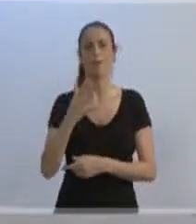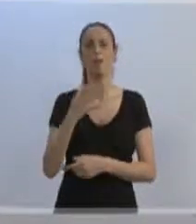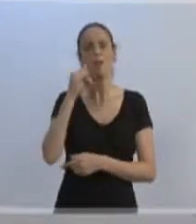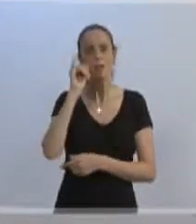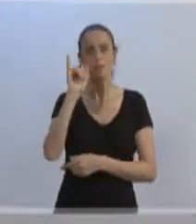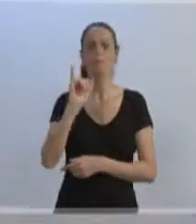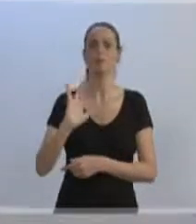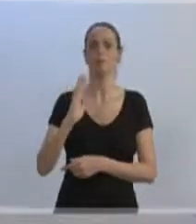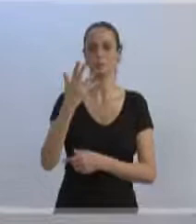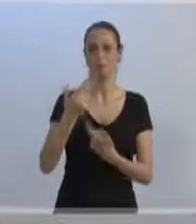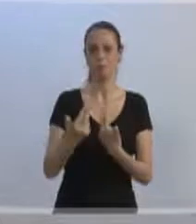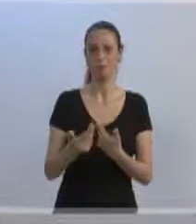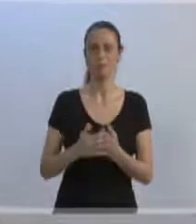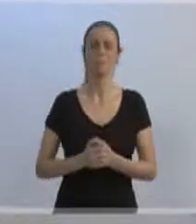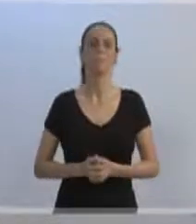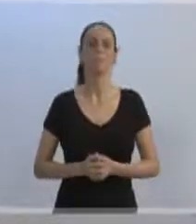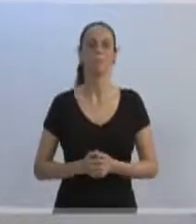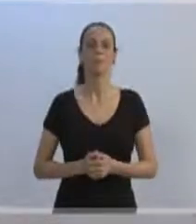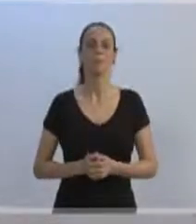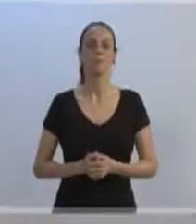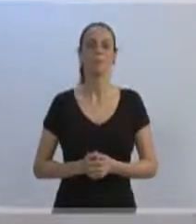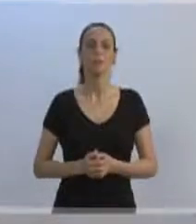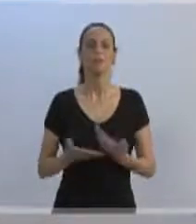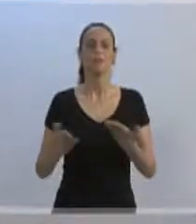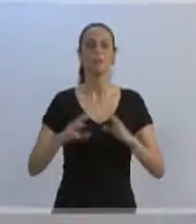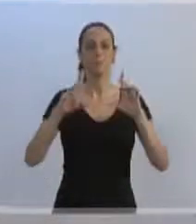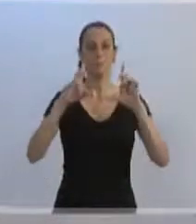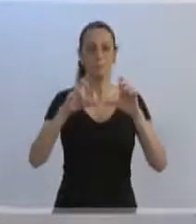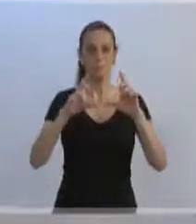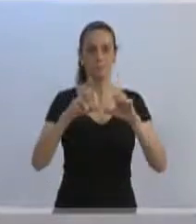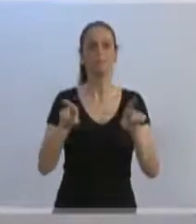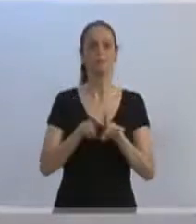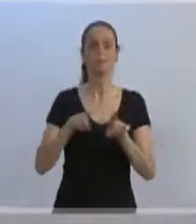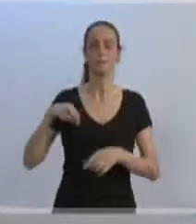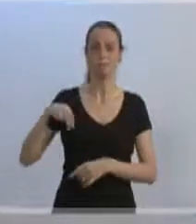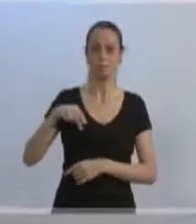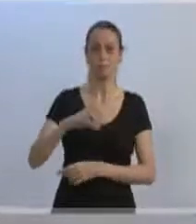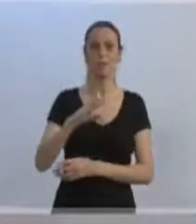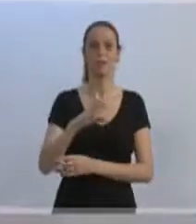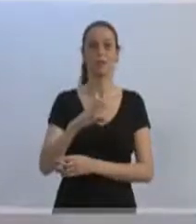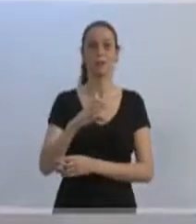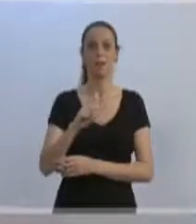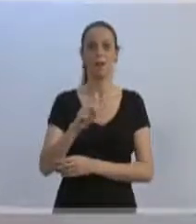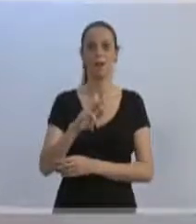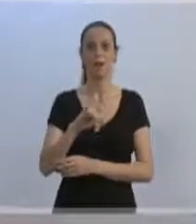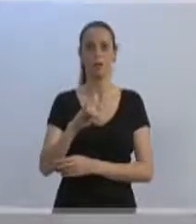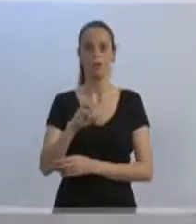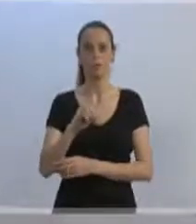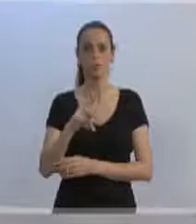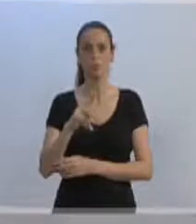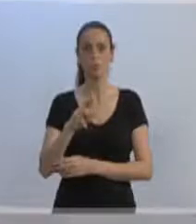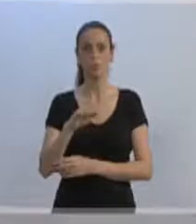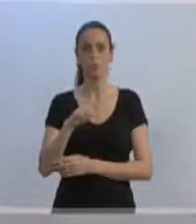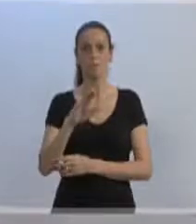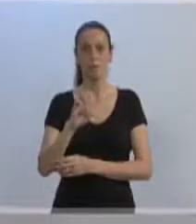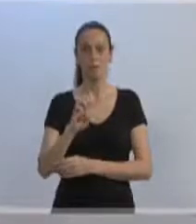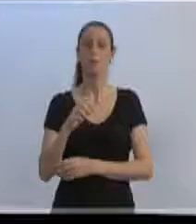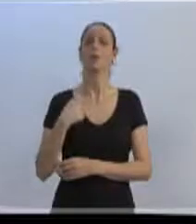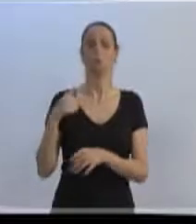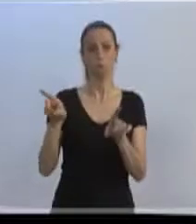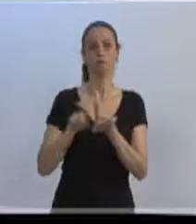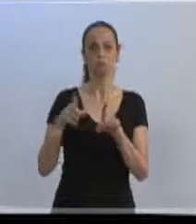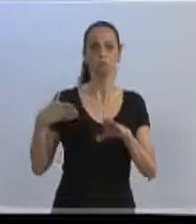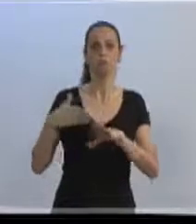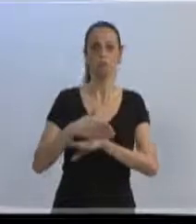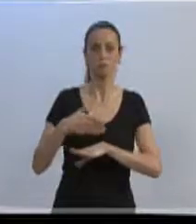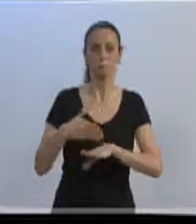mais dando sequência ao presidente a foto da caminhada na casa do primo aqui no centro de blumenau é também poder participar acompanhei